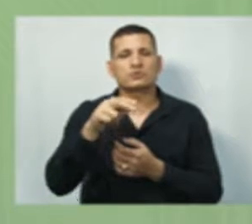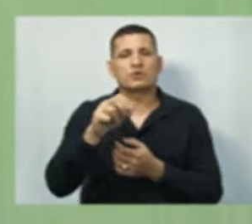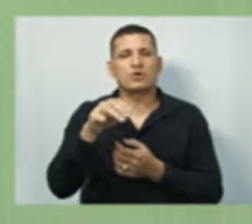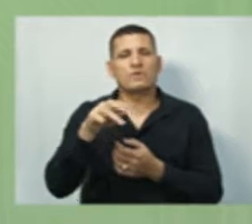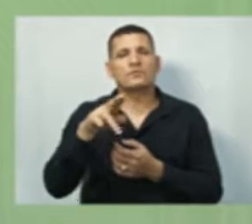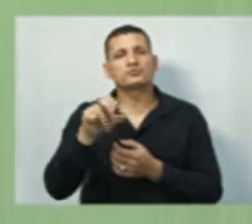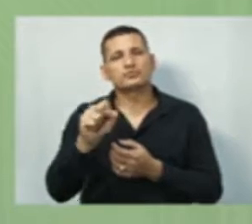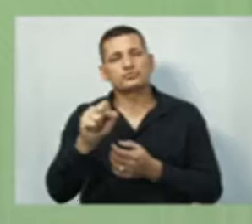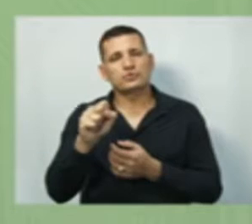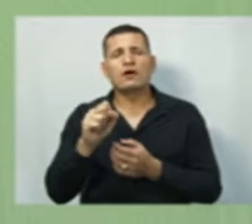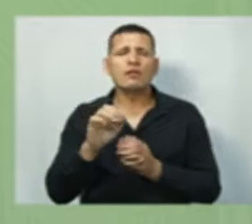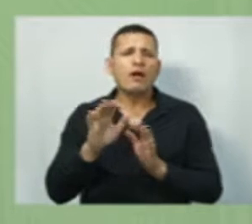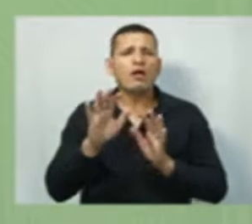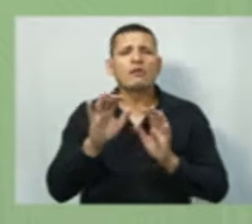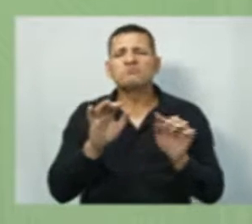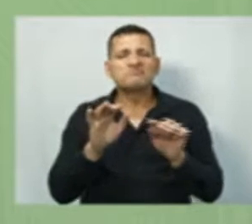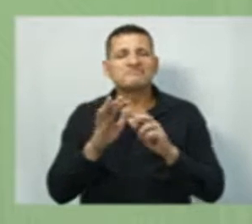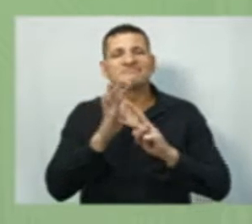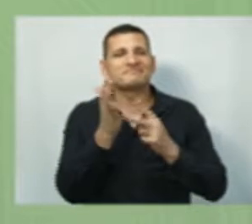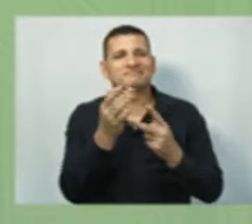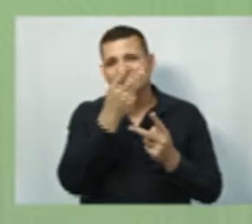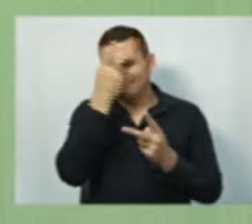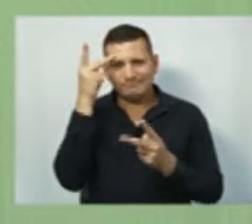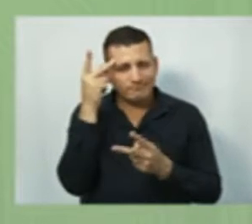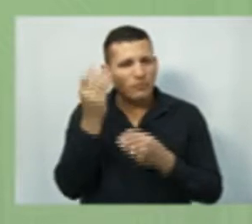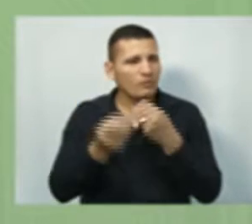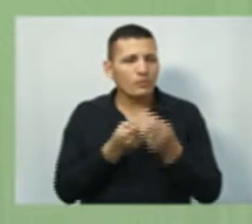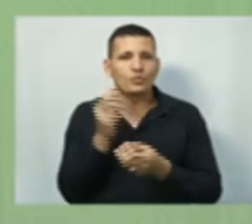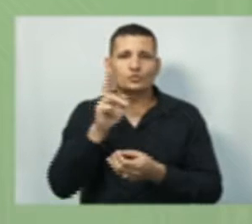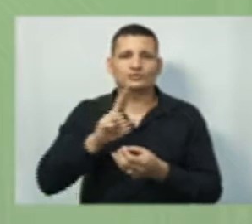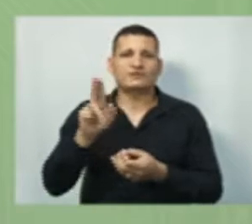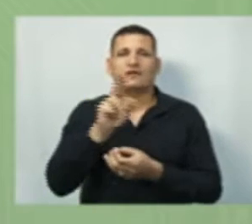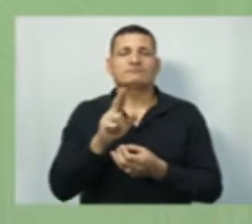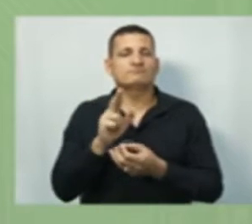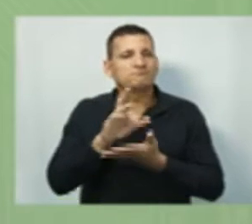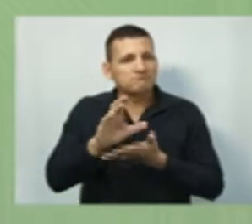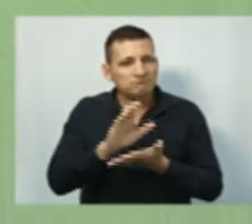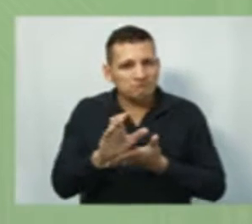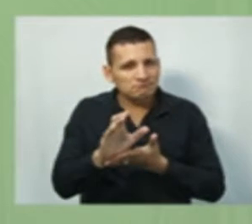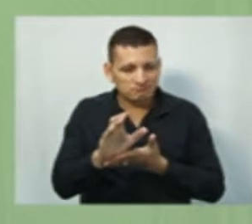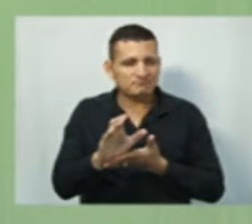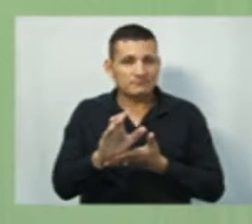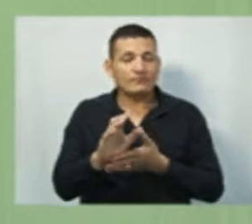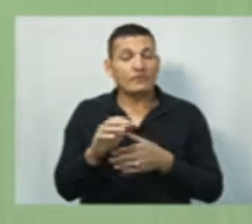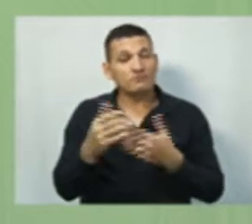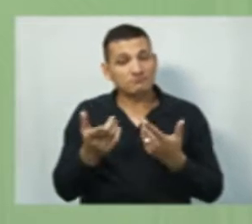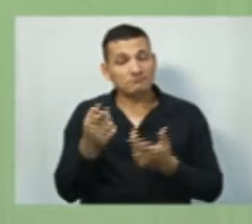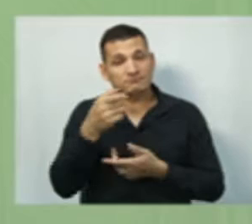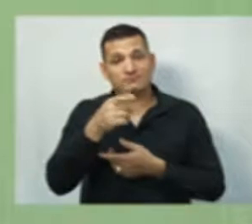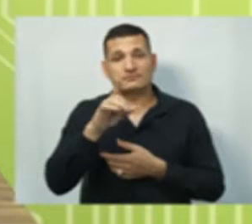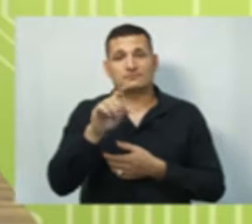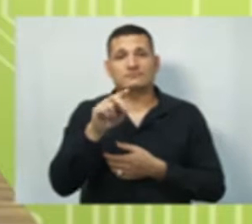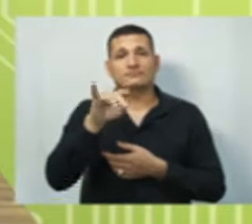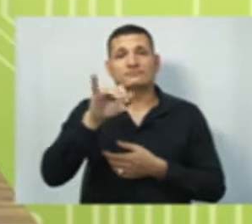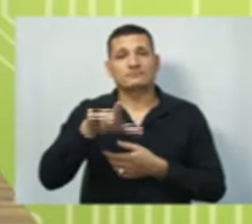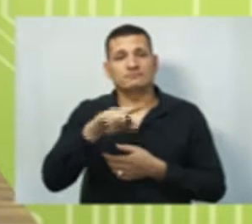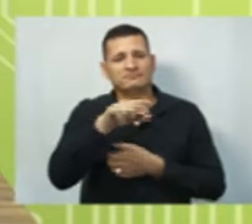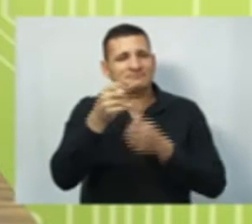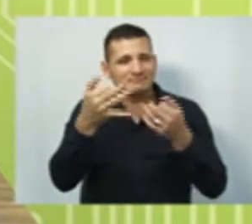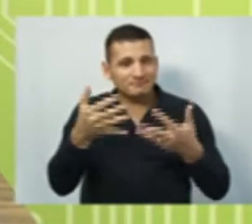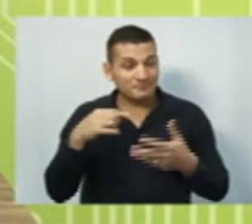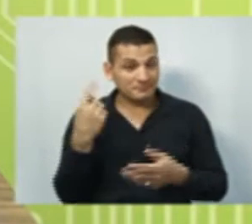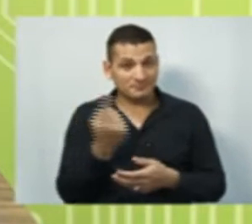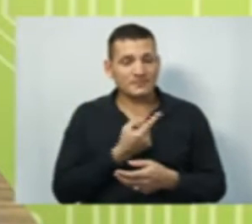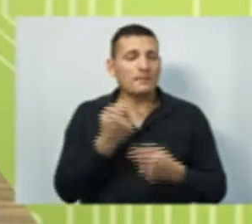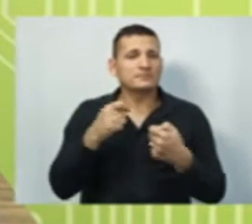recursos para satisfazer as suas necessidades. Vai muito em conta do que o Daniel falou, né? A gente precisa ser econômico. Ser econômico